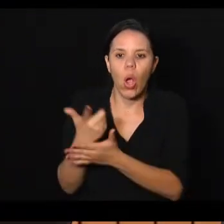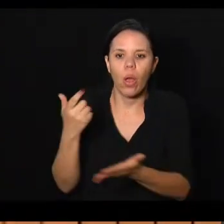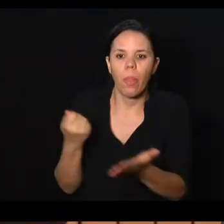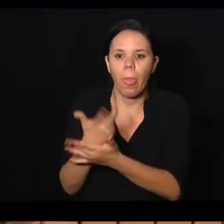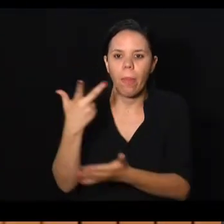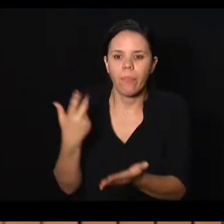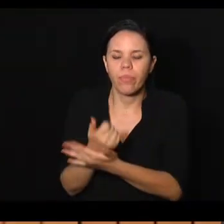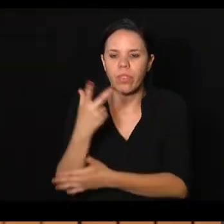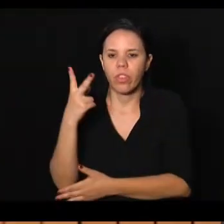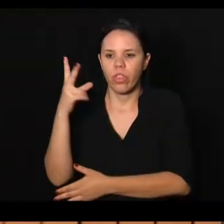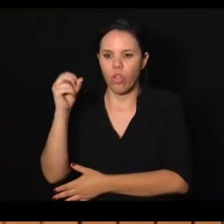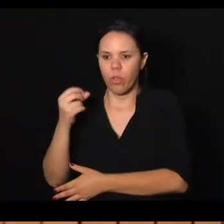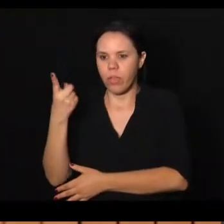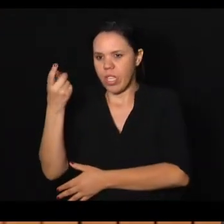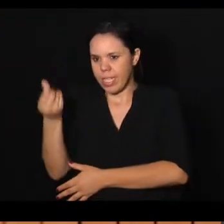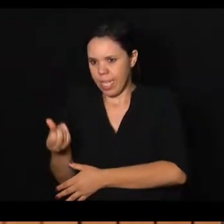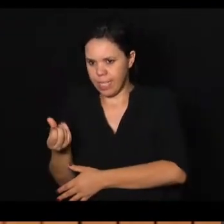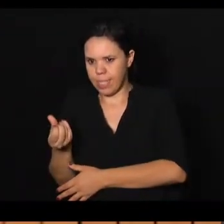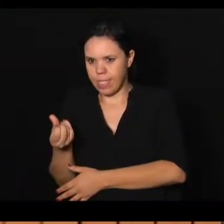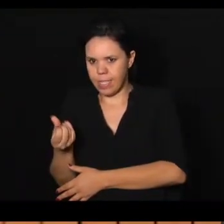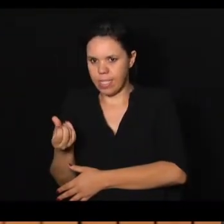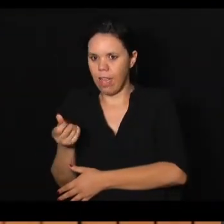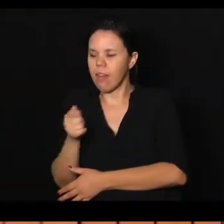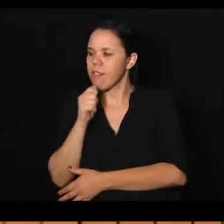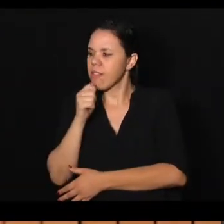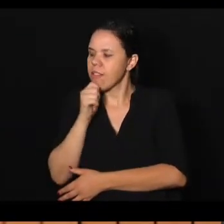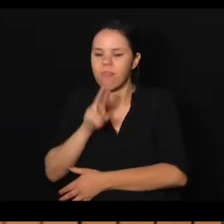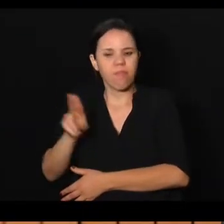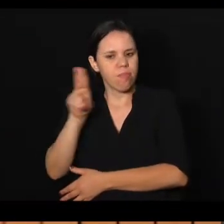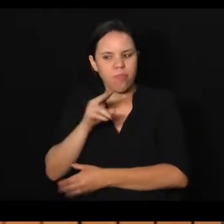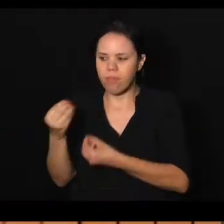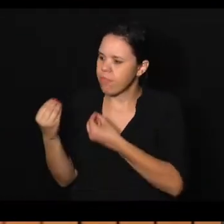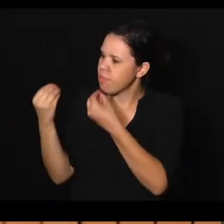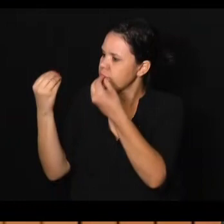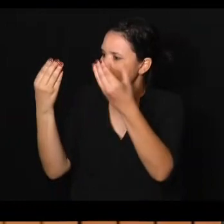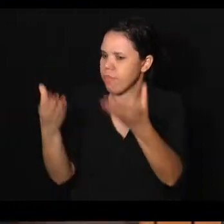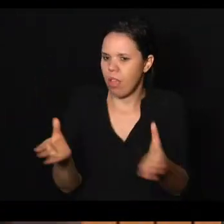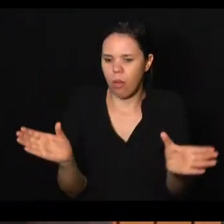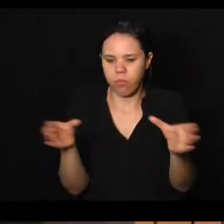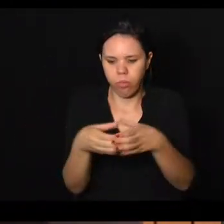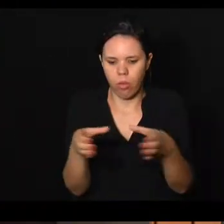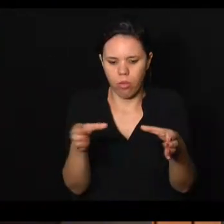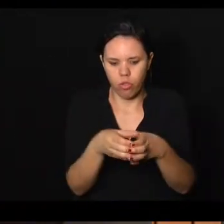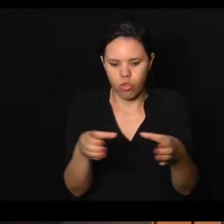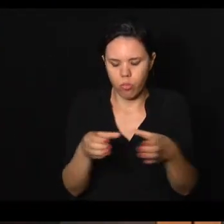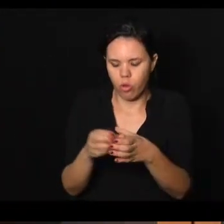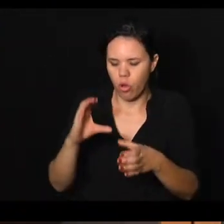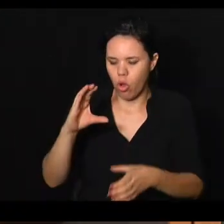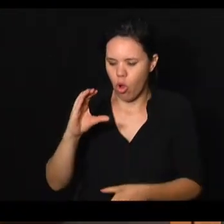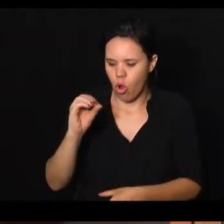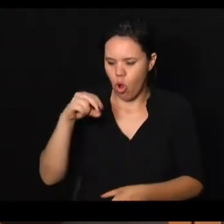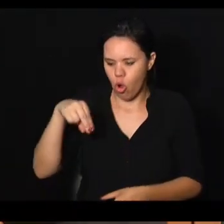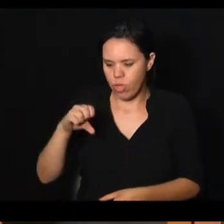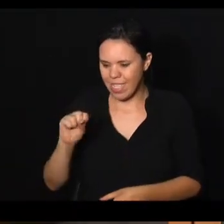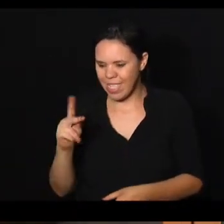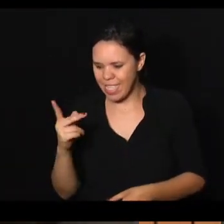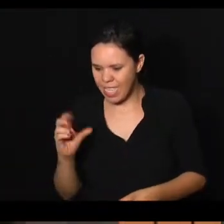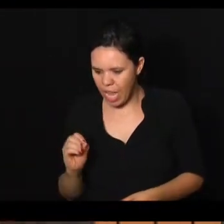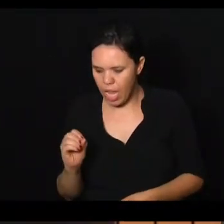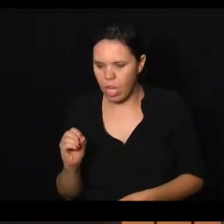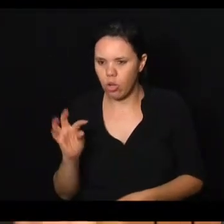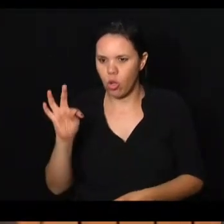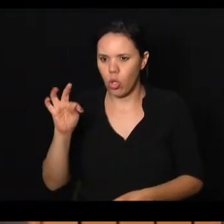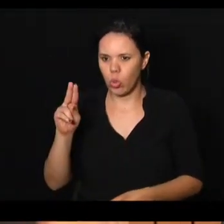desde 2016, que não estavam sendo entregues aos conselhos tutelares. Carros